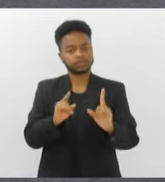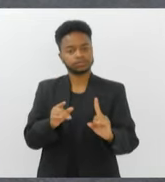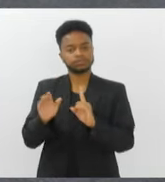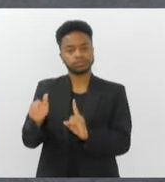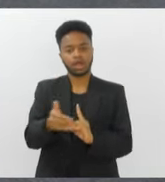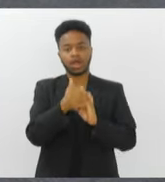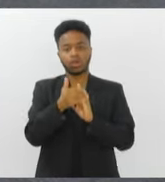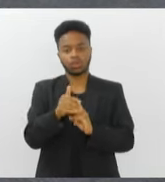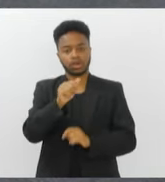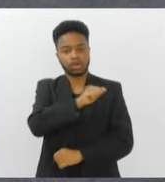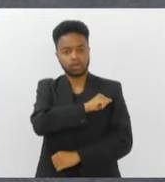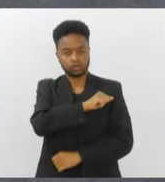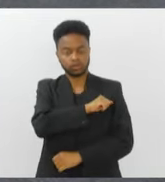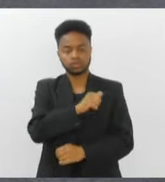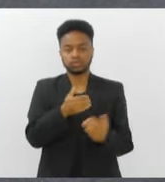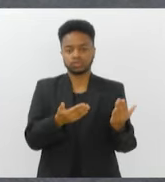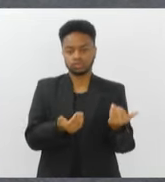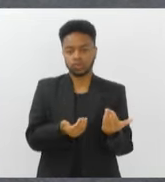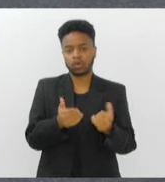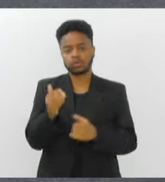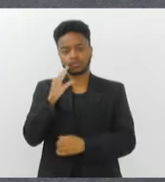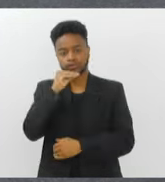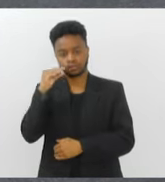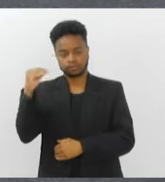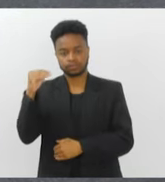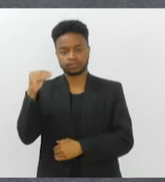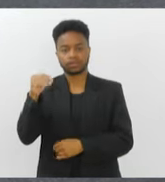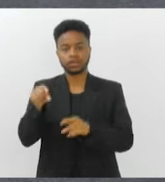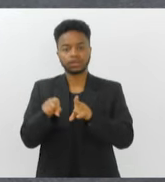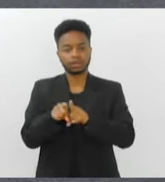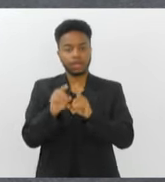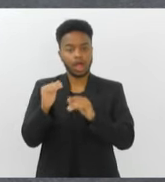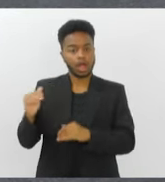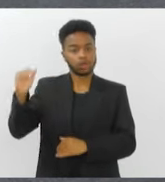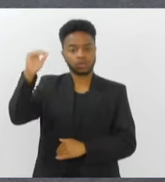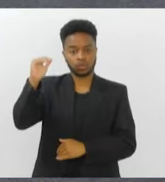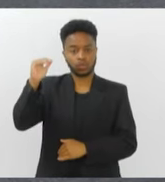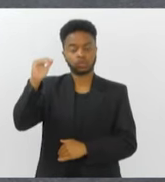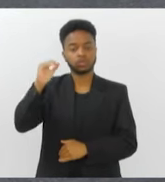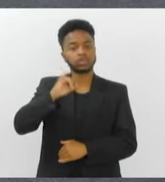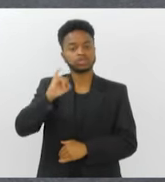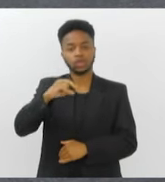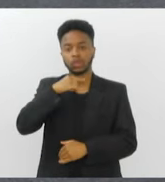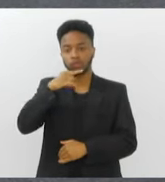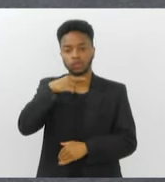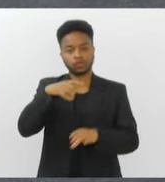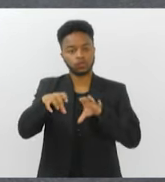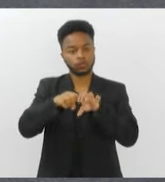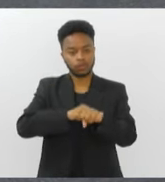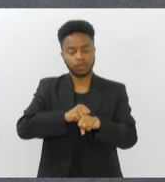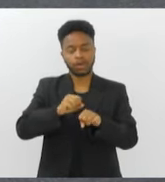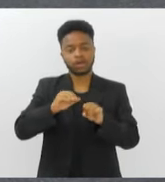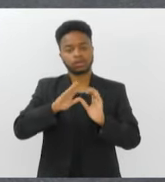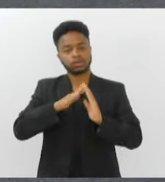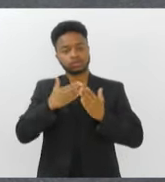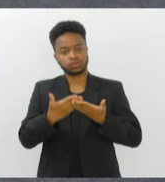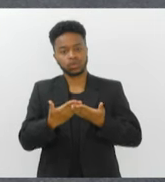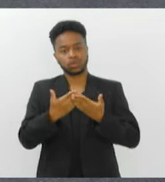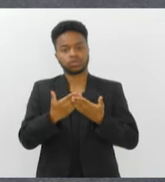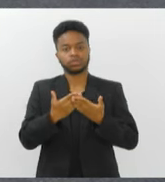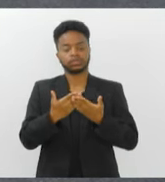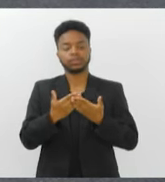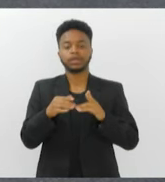nossos estudantes, os nossos jovens, os nossos adolescentes, os nossos adultos que não concluíram o processo de escolarização, e